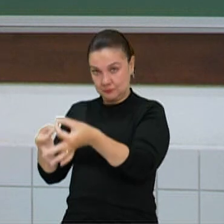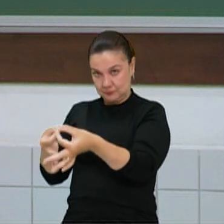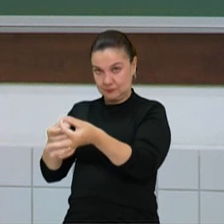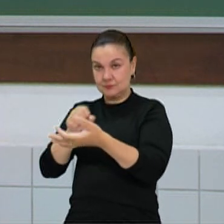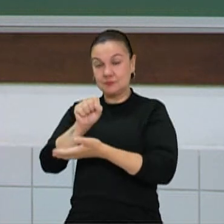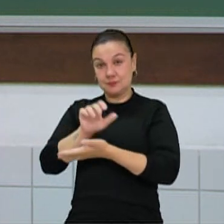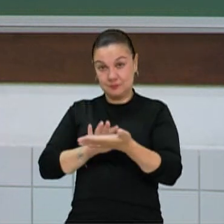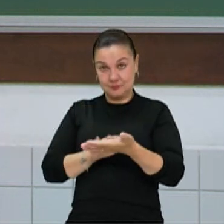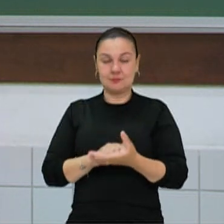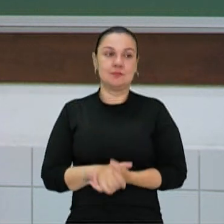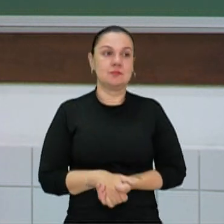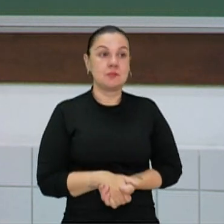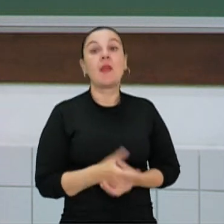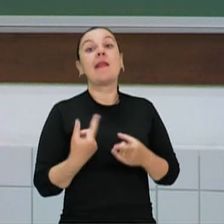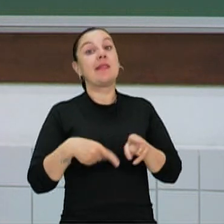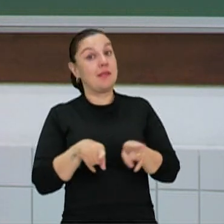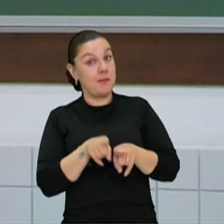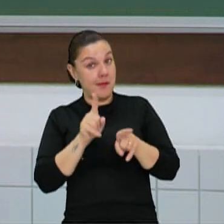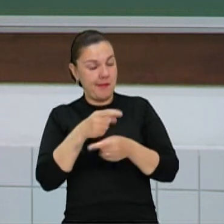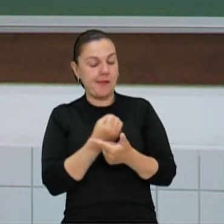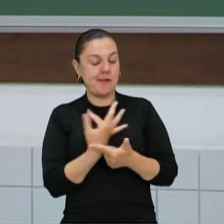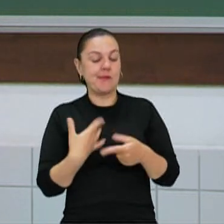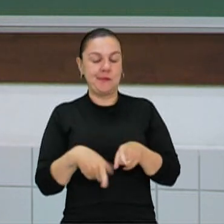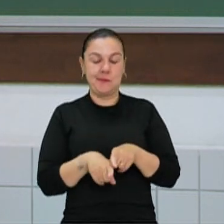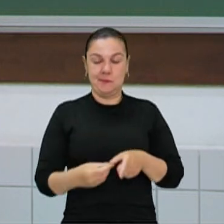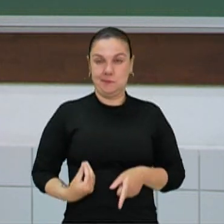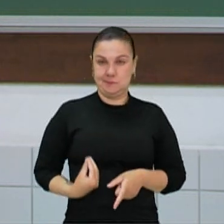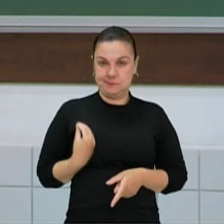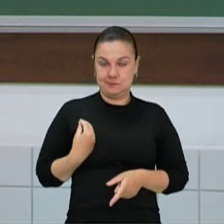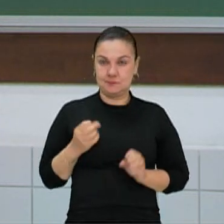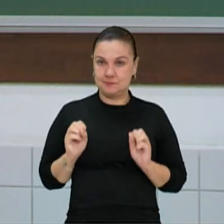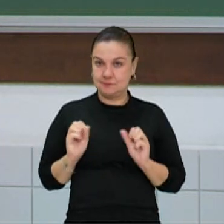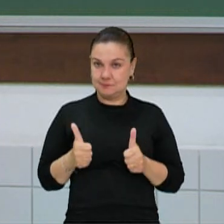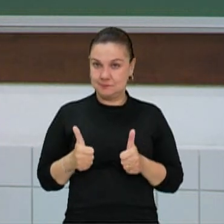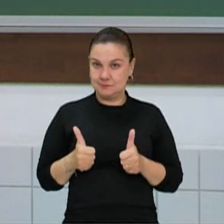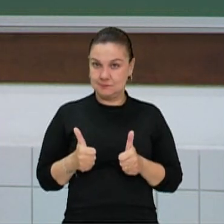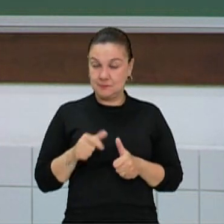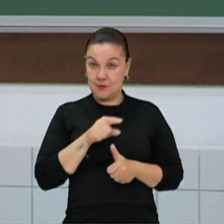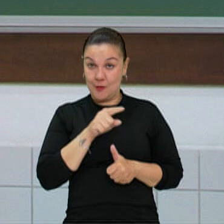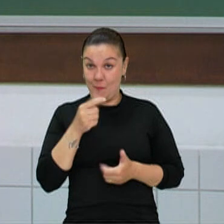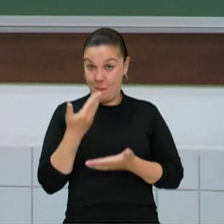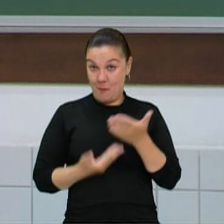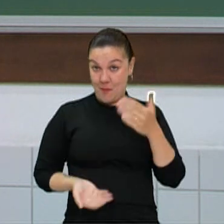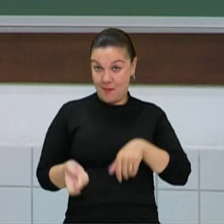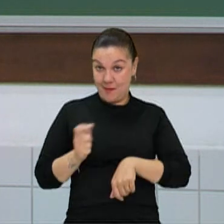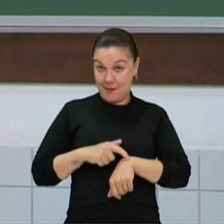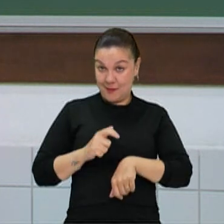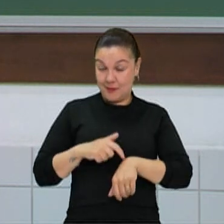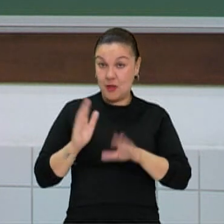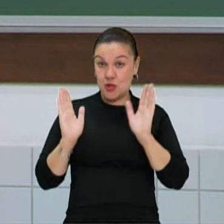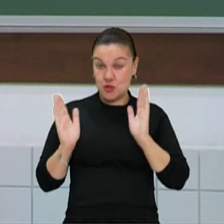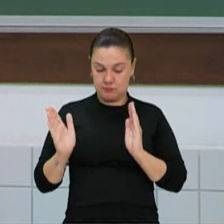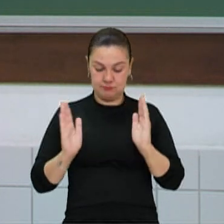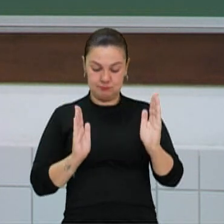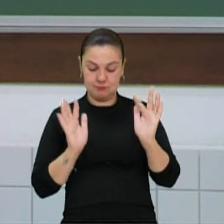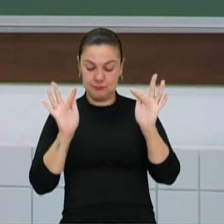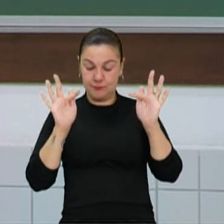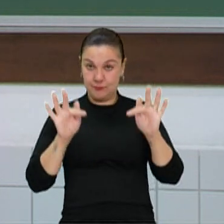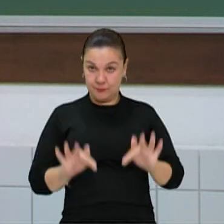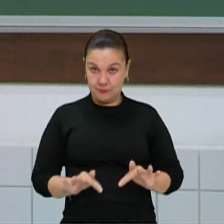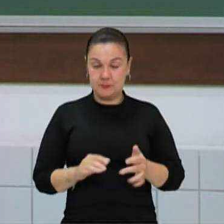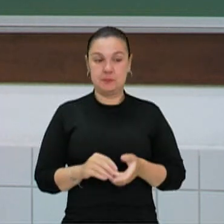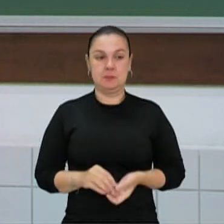com essas atividades, porque elas também valem nota e valem frequência. Beleza? Não vai dar bobeira, hein? Estamos já chegando na